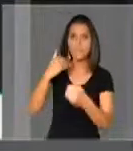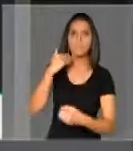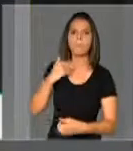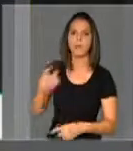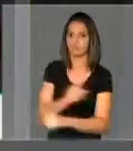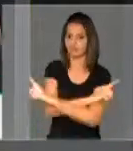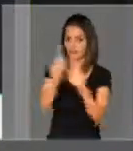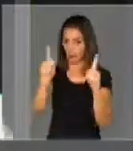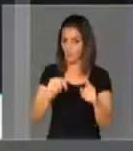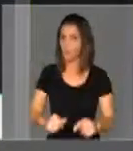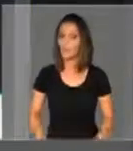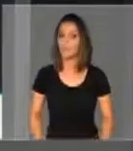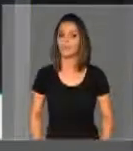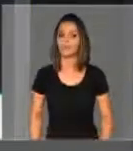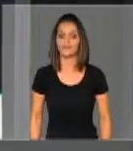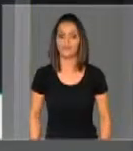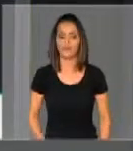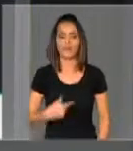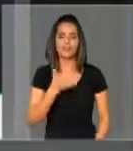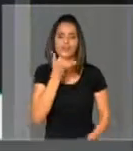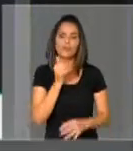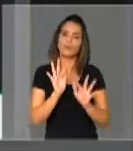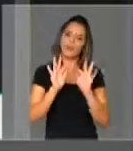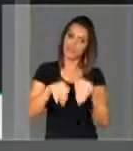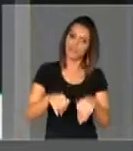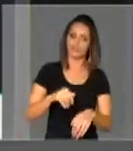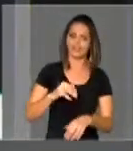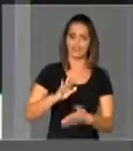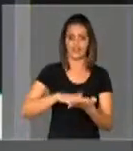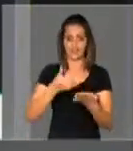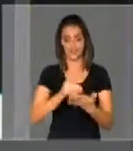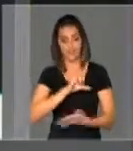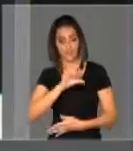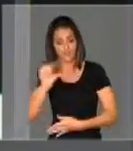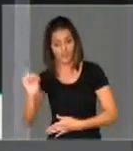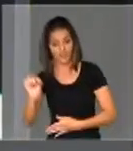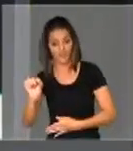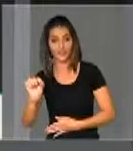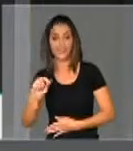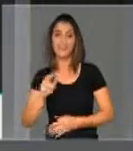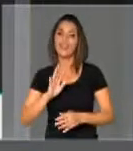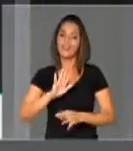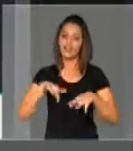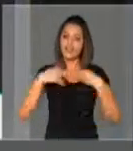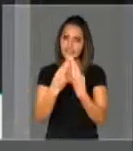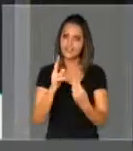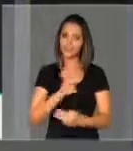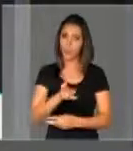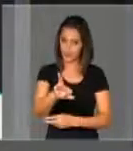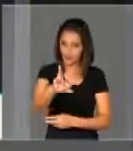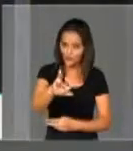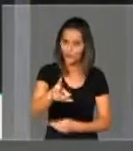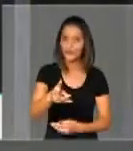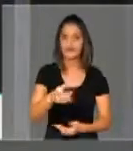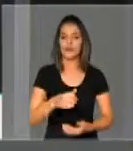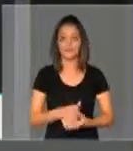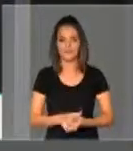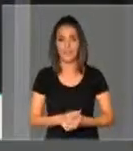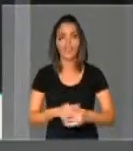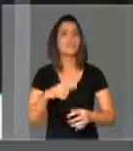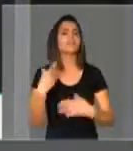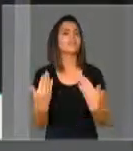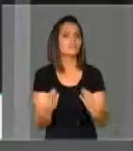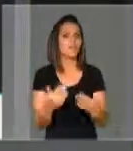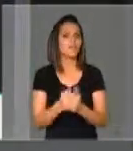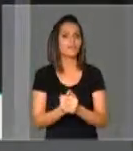aqui para defender o nosso povo, a nossa terra e o futuro do Brasil, o futuro